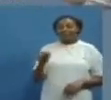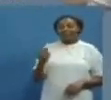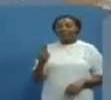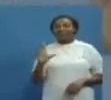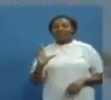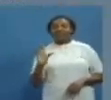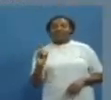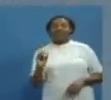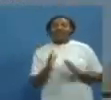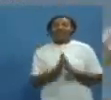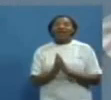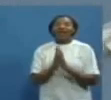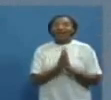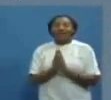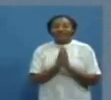que cada um de vocês sejam